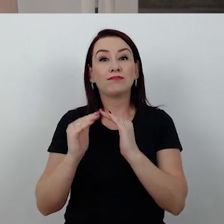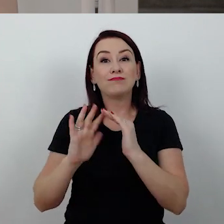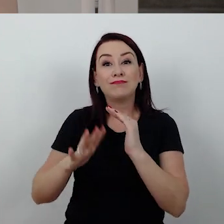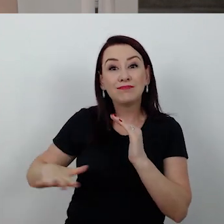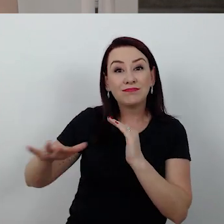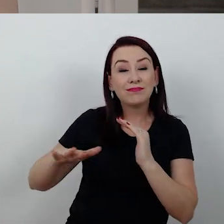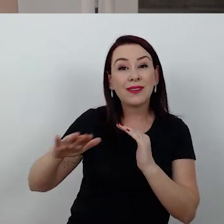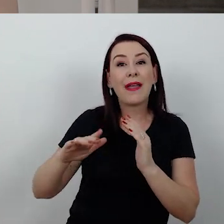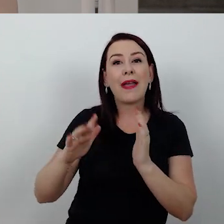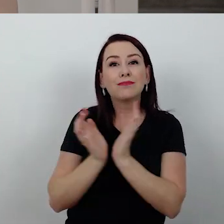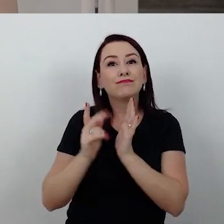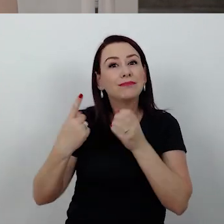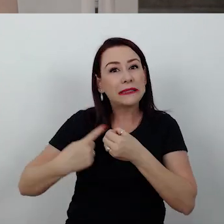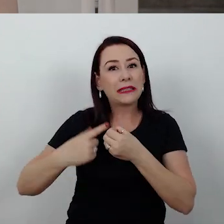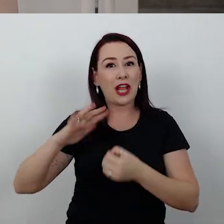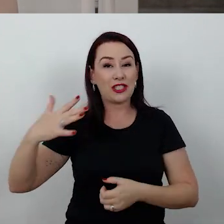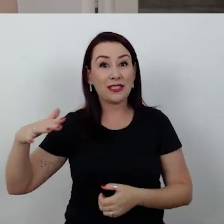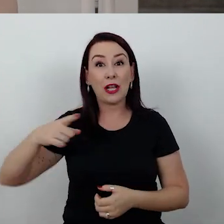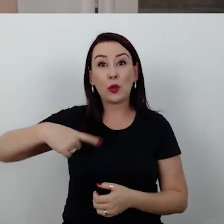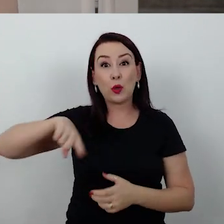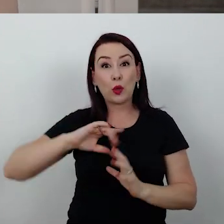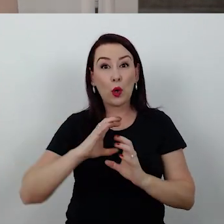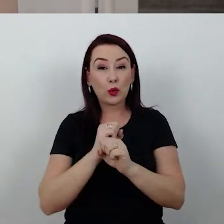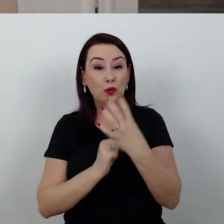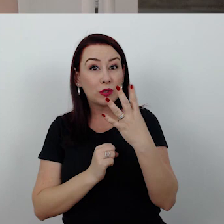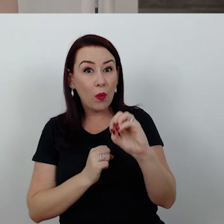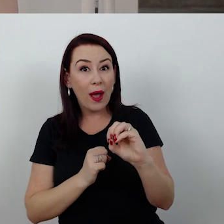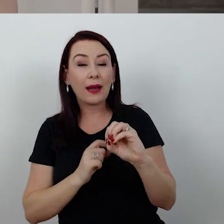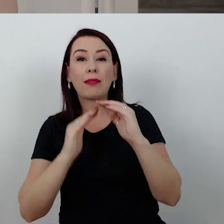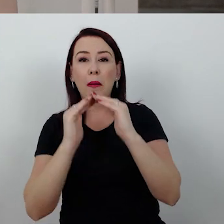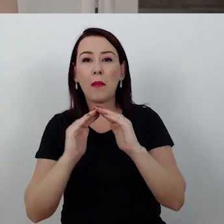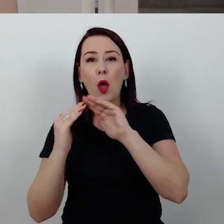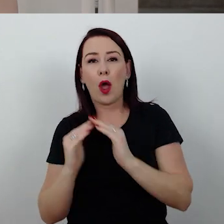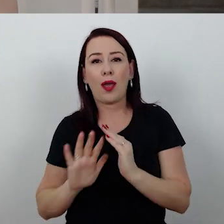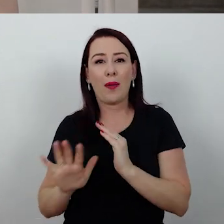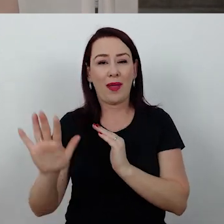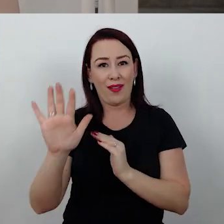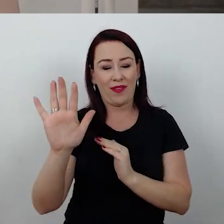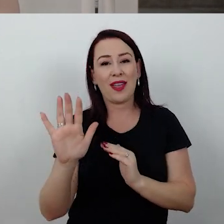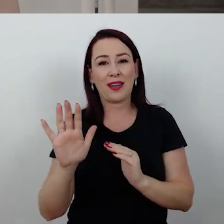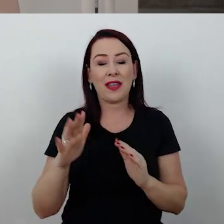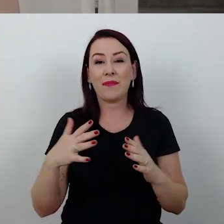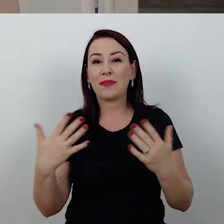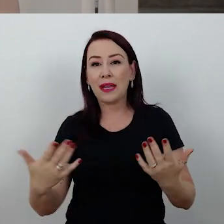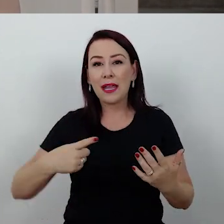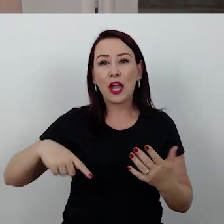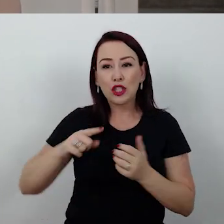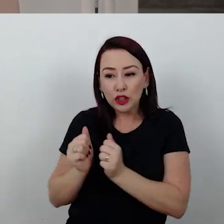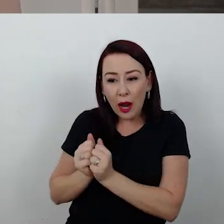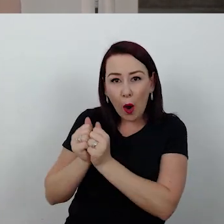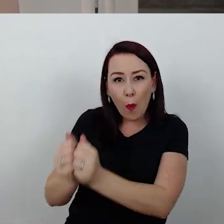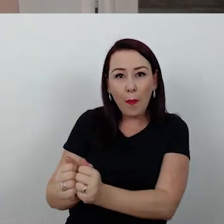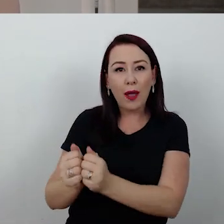de Santos, todos esses 40 jovens, todos periféricos. E a gente ficou meses com eles, né, no processo